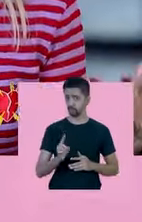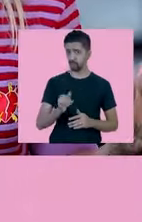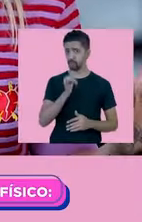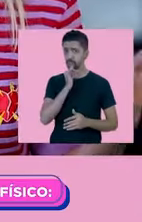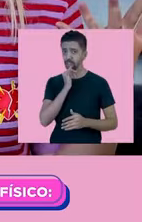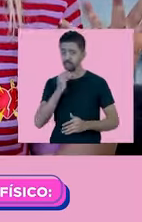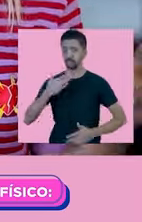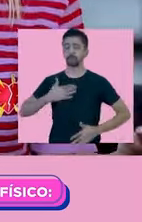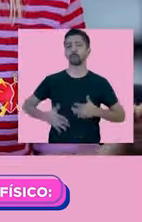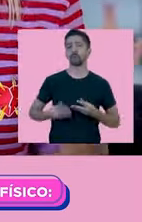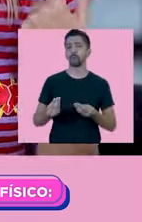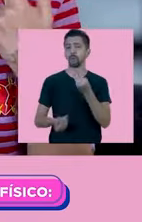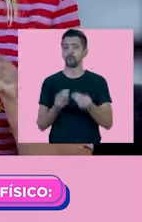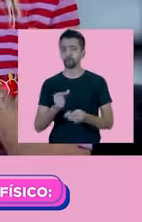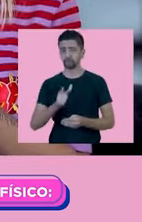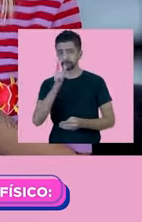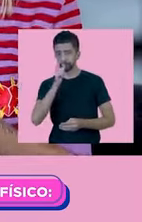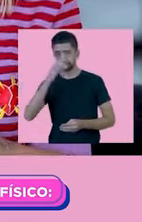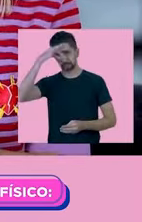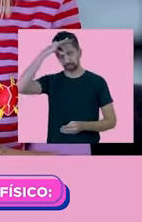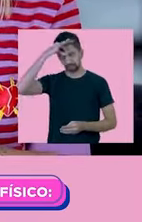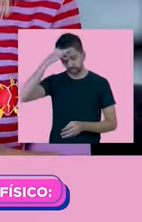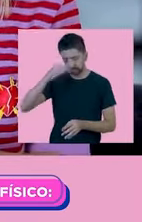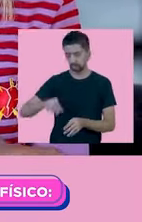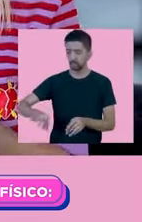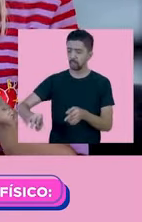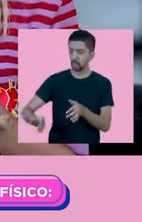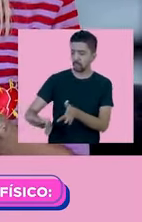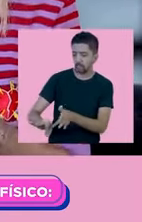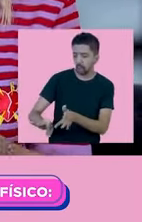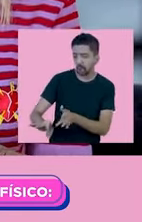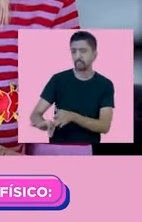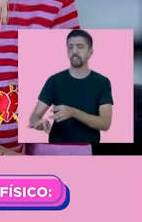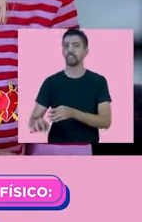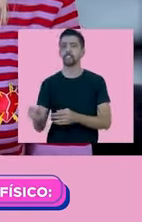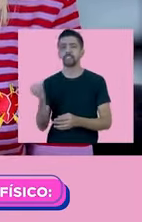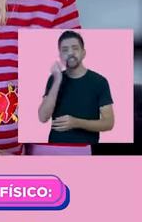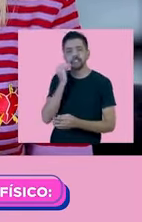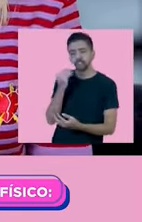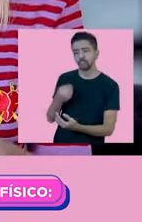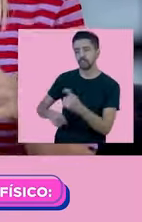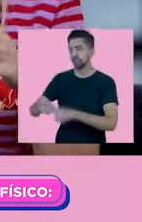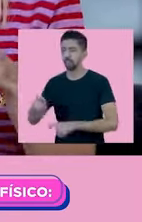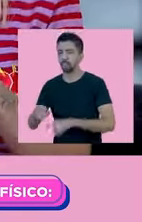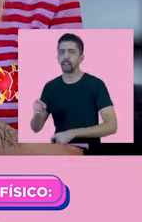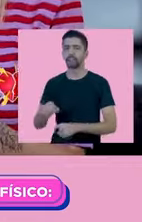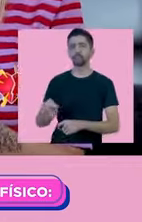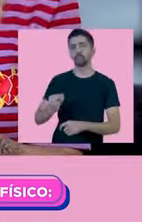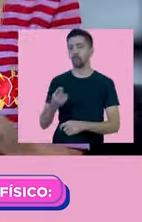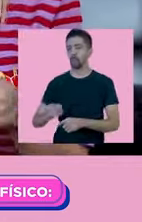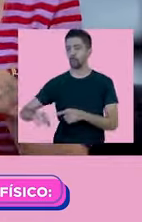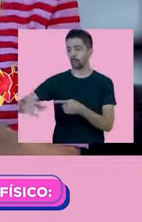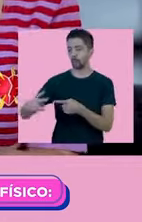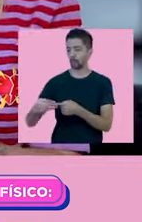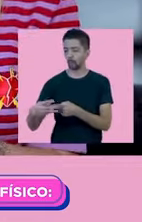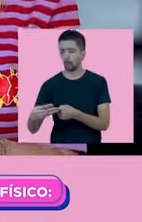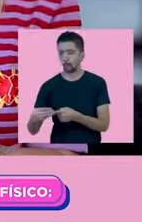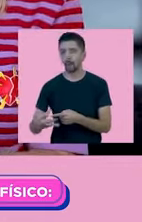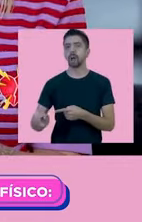Os atos físicos incluem toques na região genital, tentativas de relação, sexo